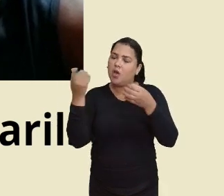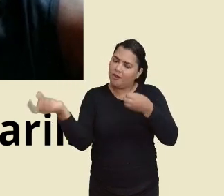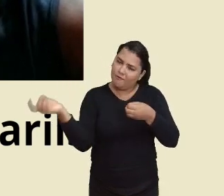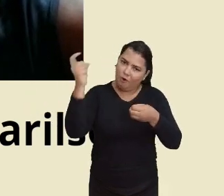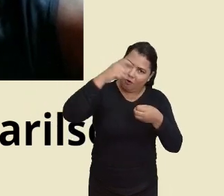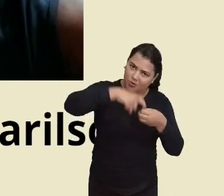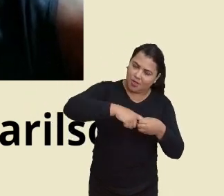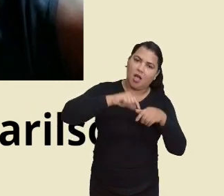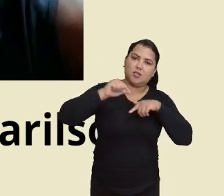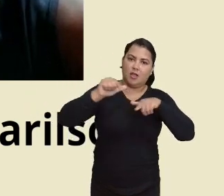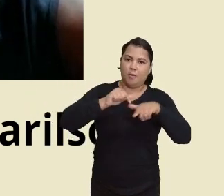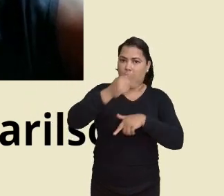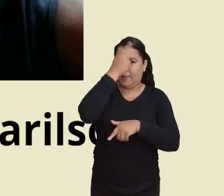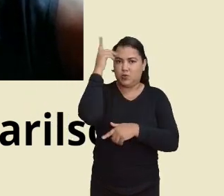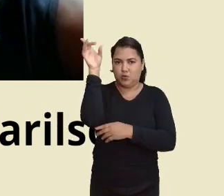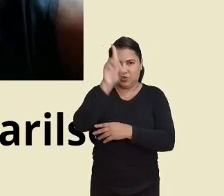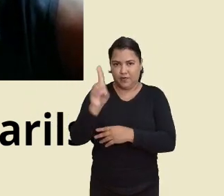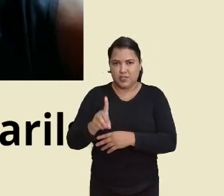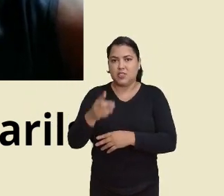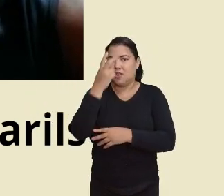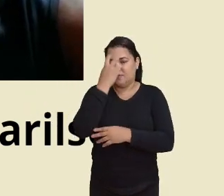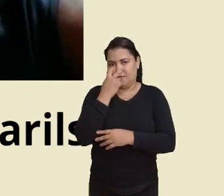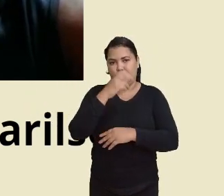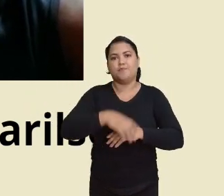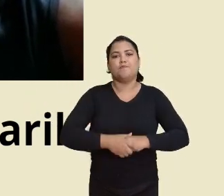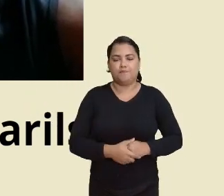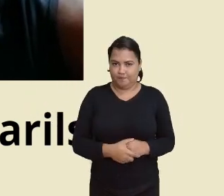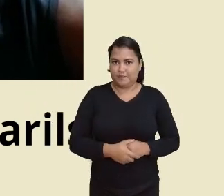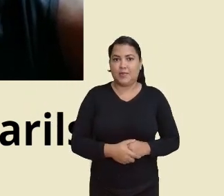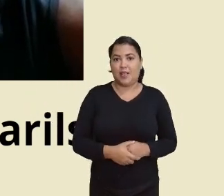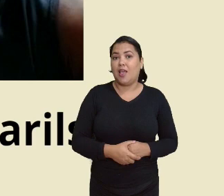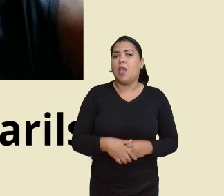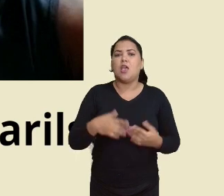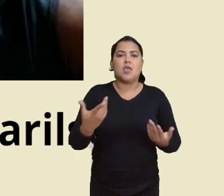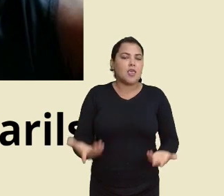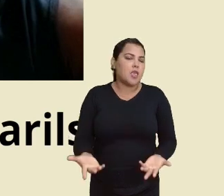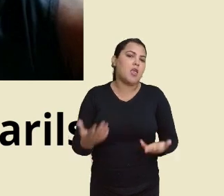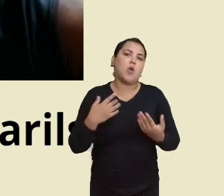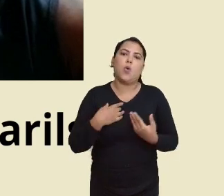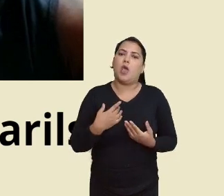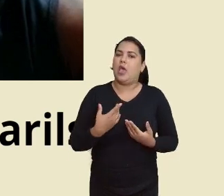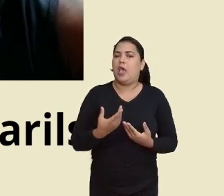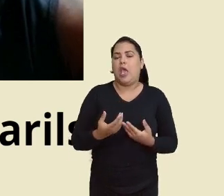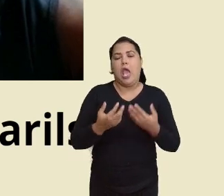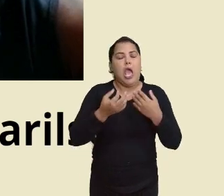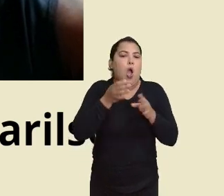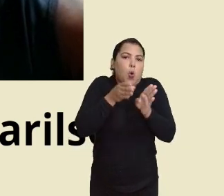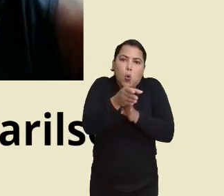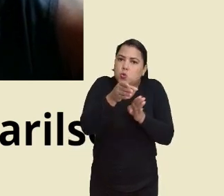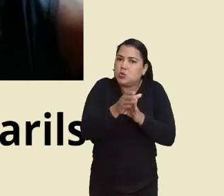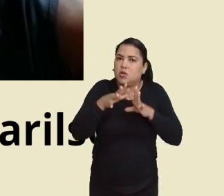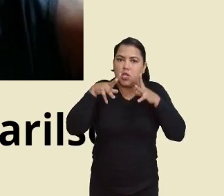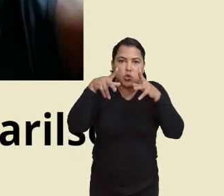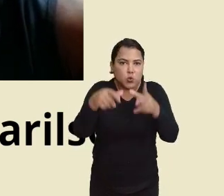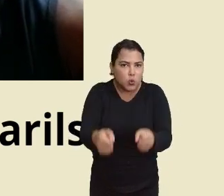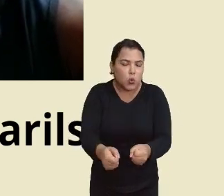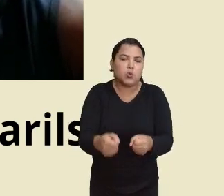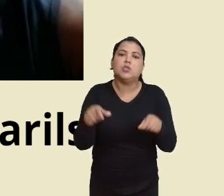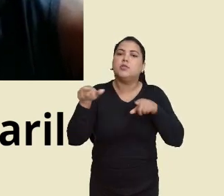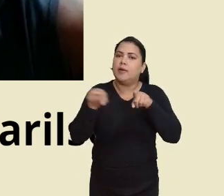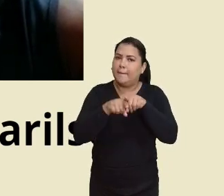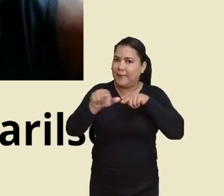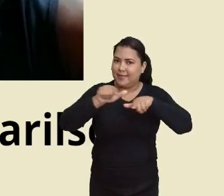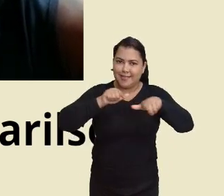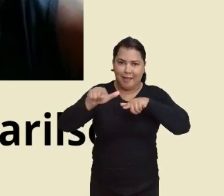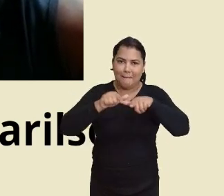a trabalhar com pessoas com deficiência visual. E recomendo a todos que puderem fazer um trabalho do tipo,